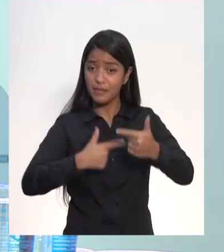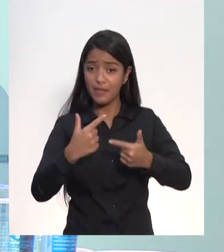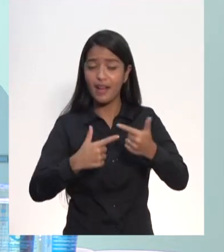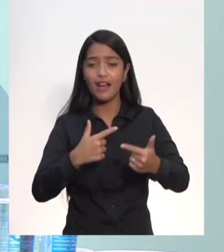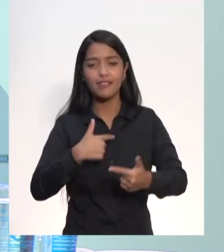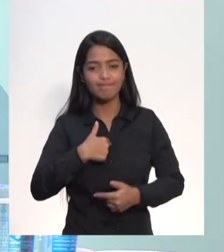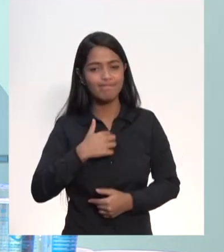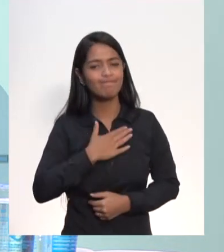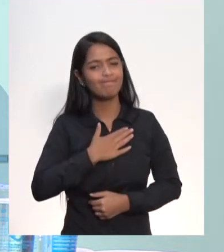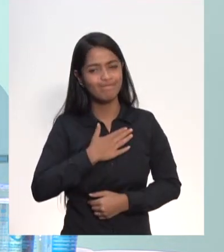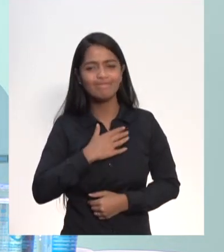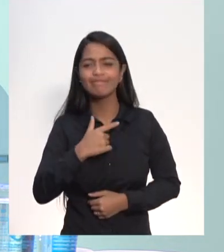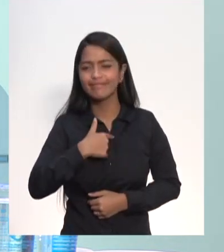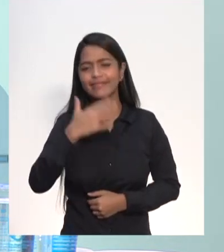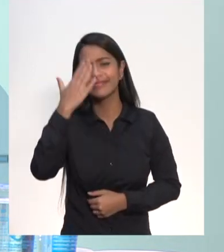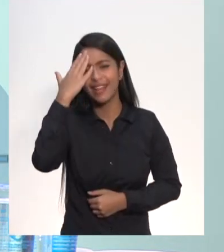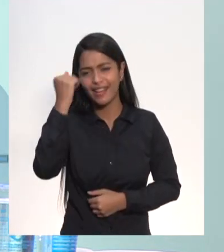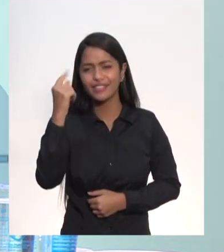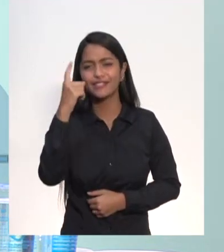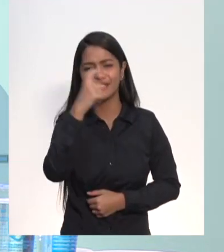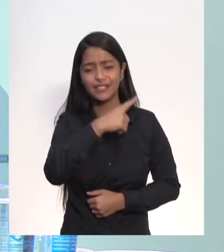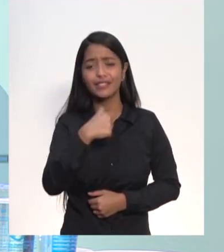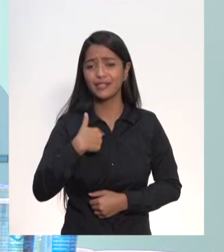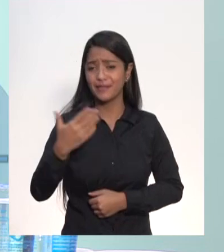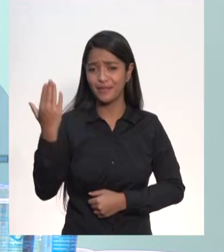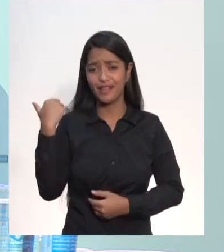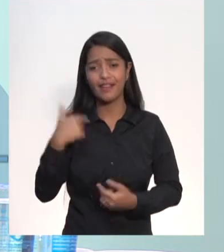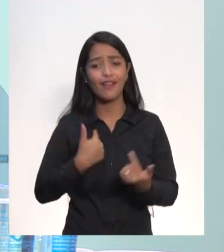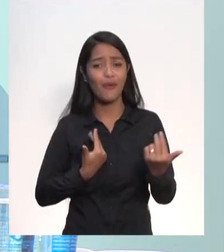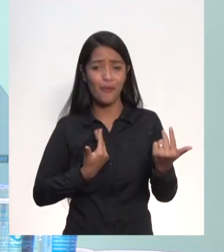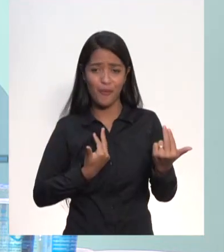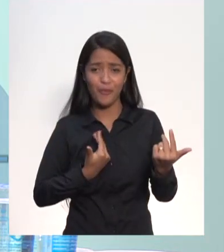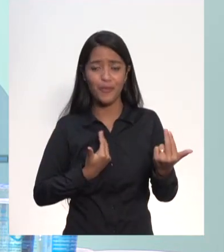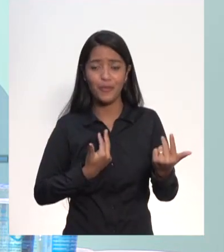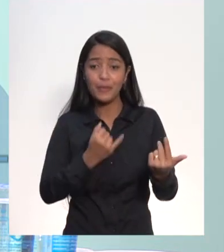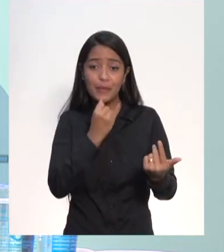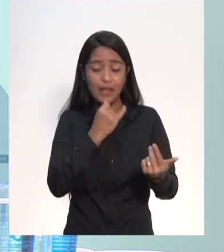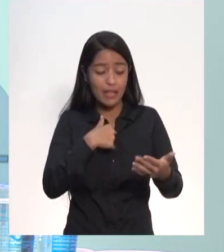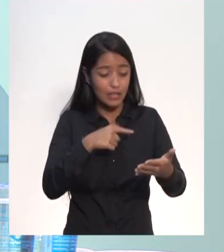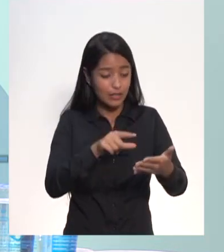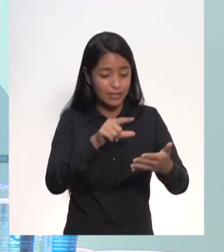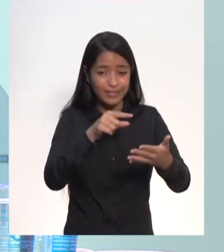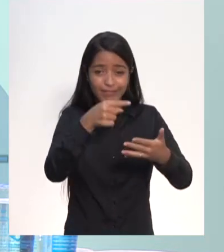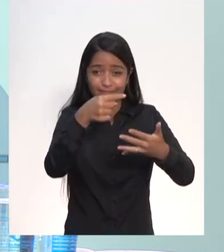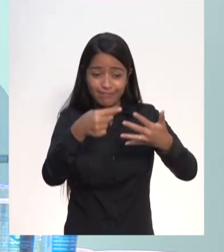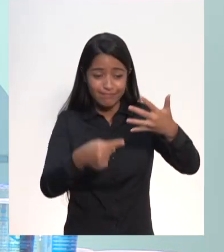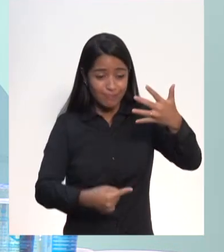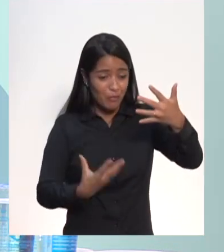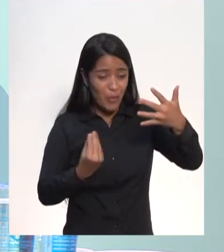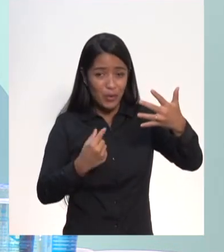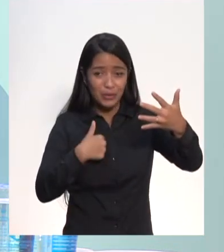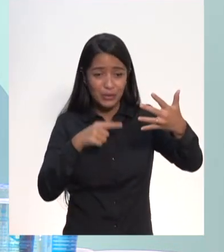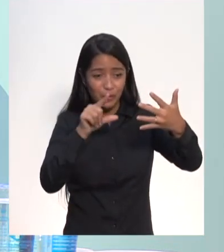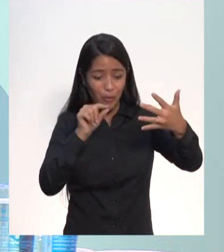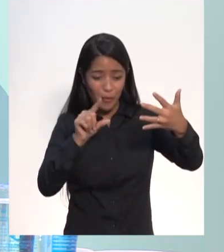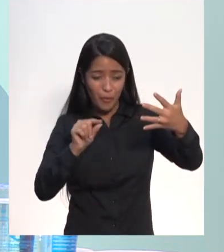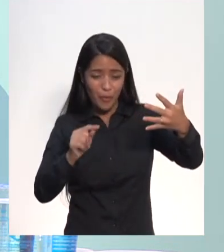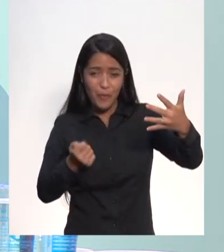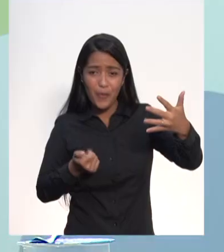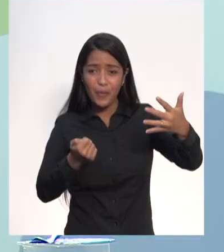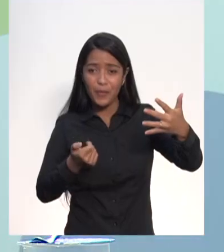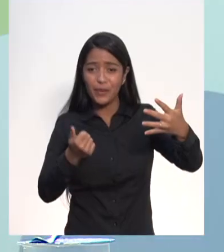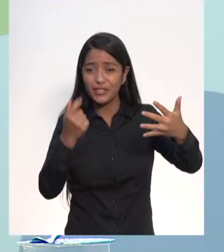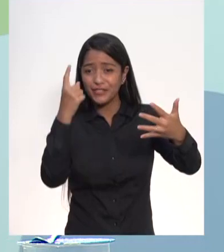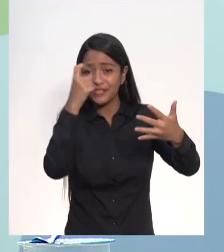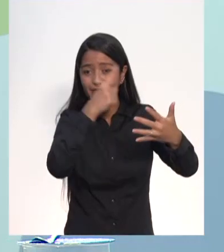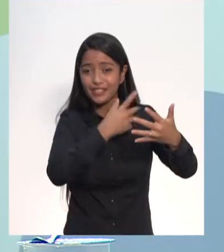eu sei como que é difícil você ali ter que priorizar alguma coisa, quando tudo que você colocou ali, você sabe, você entende